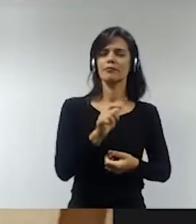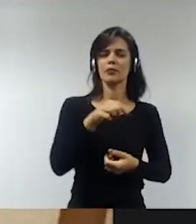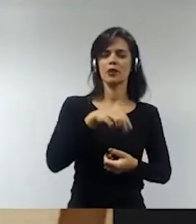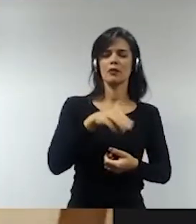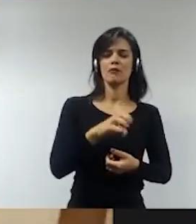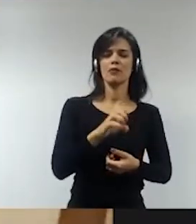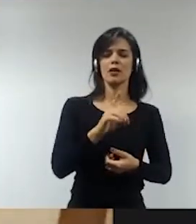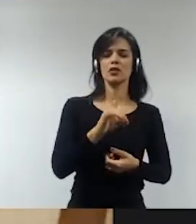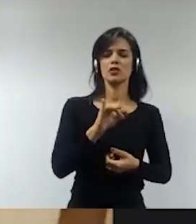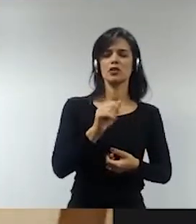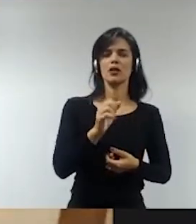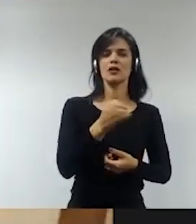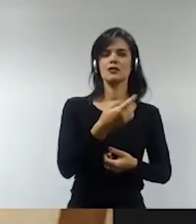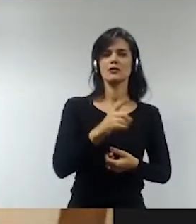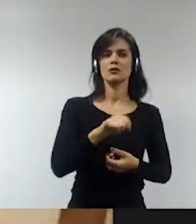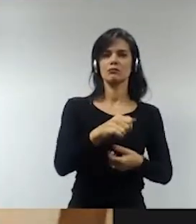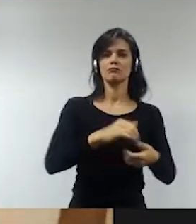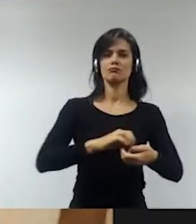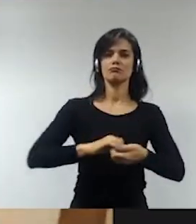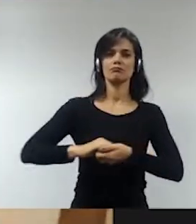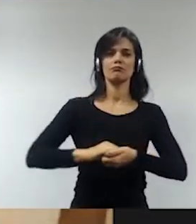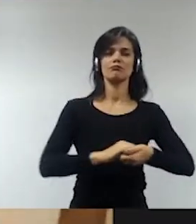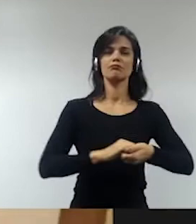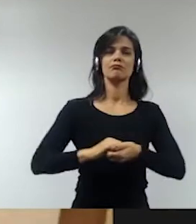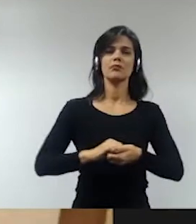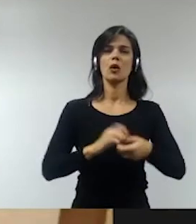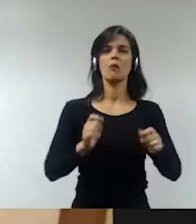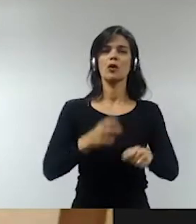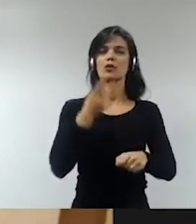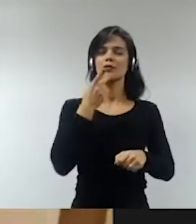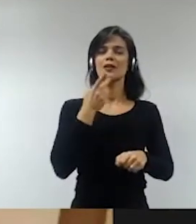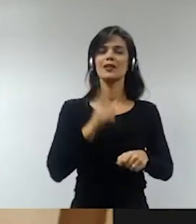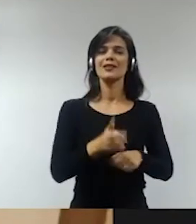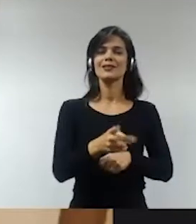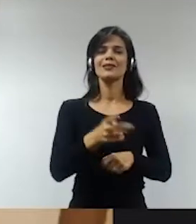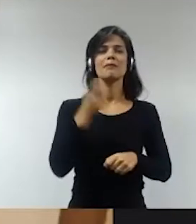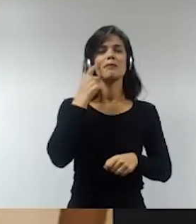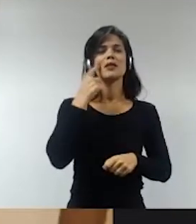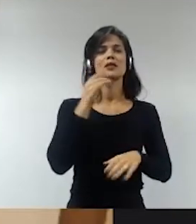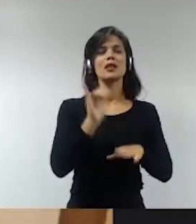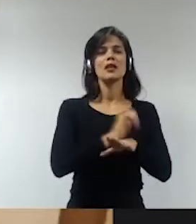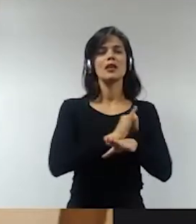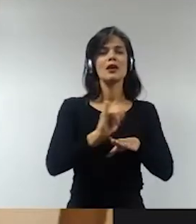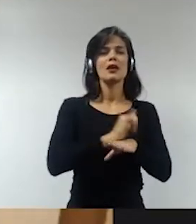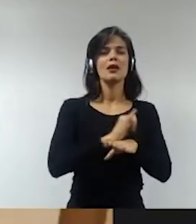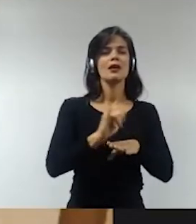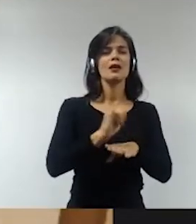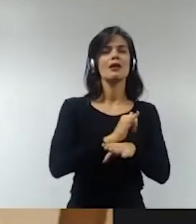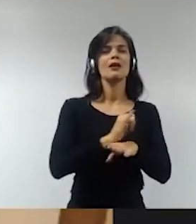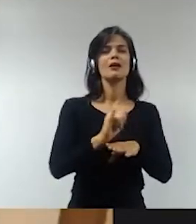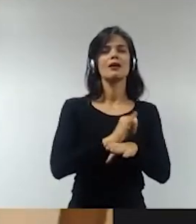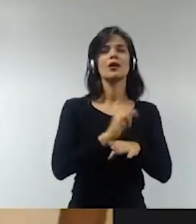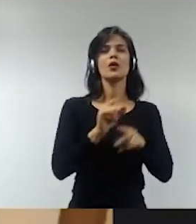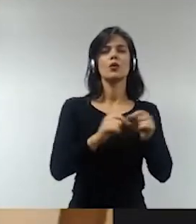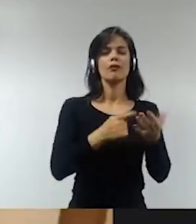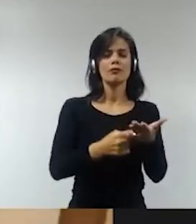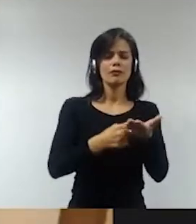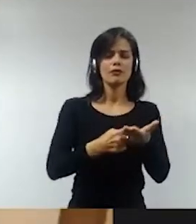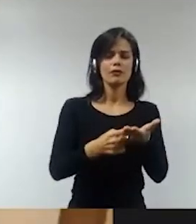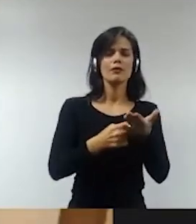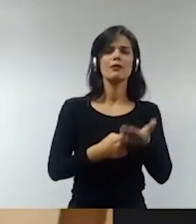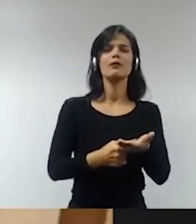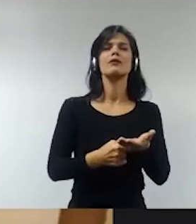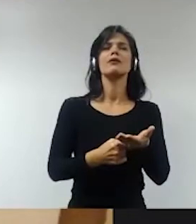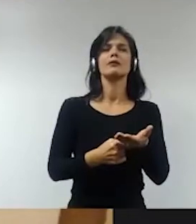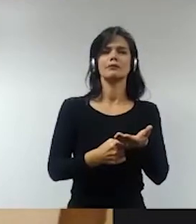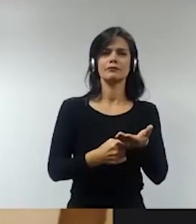usa-se a expressão mediação, mas eu acho que a gente pode falar sempre em mediação pensando em métodos autocompositivos, como a negociação, a conciliação